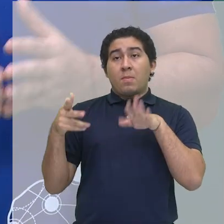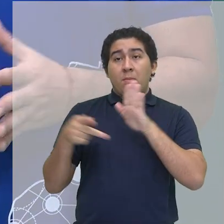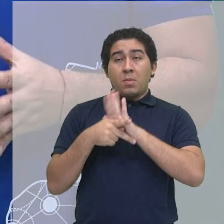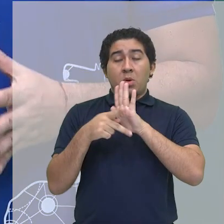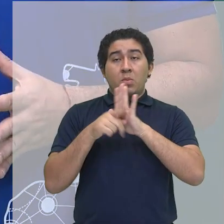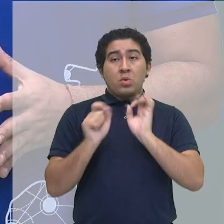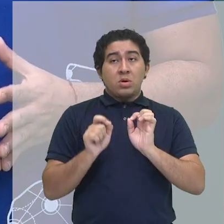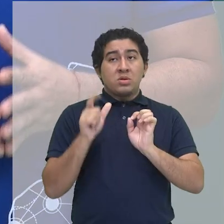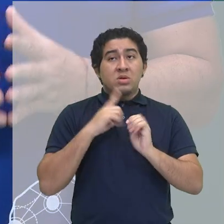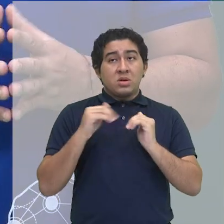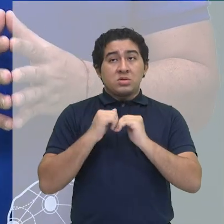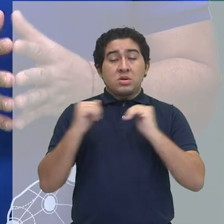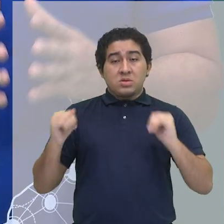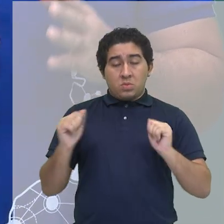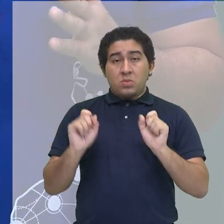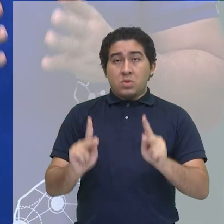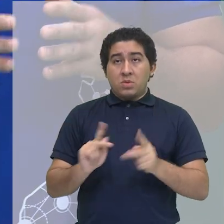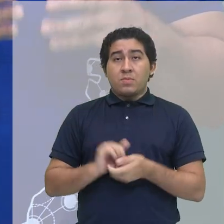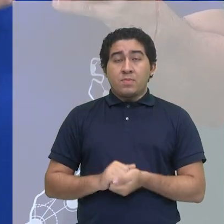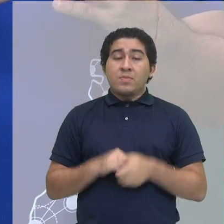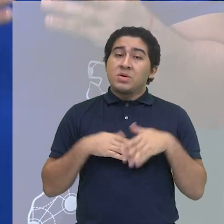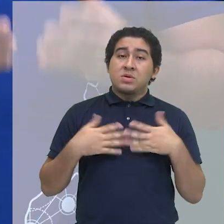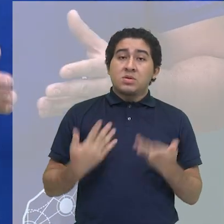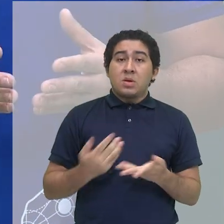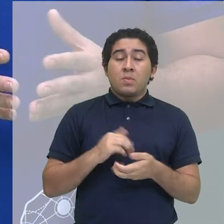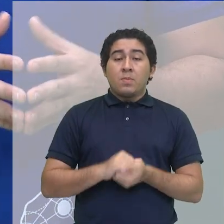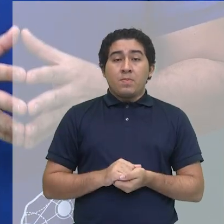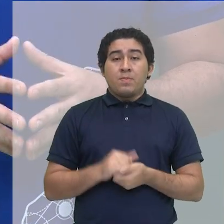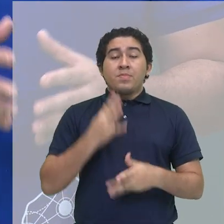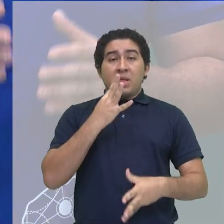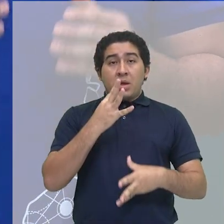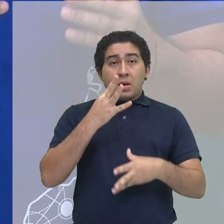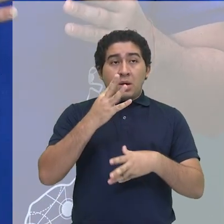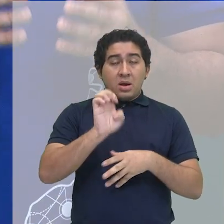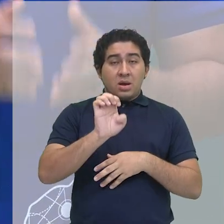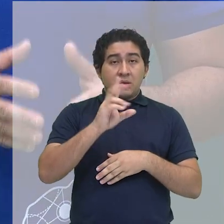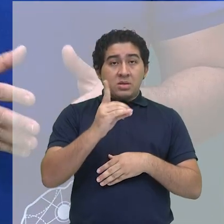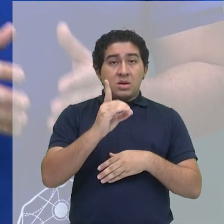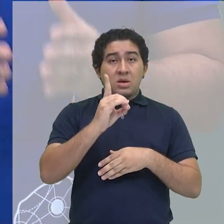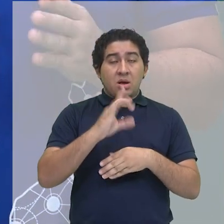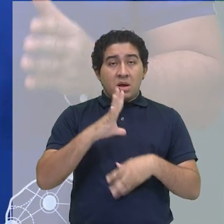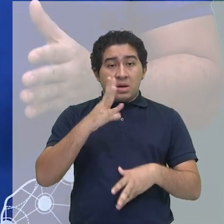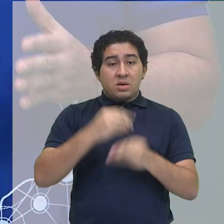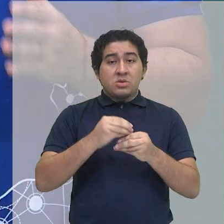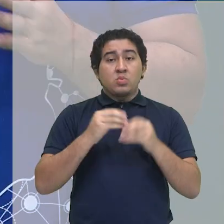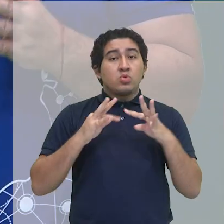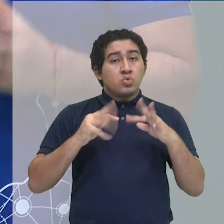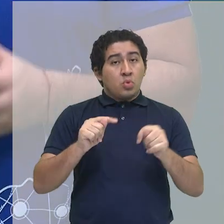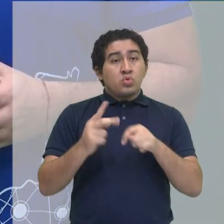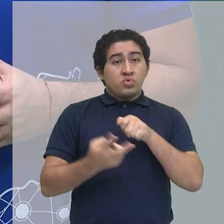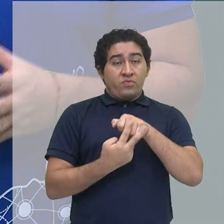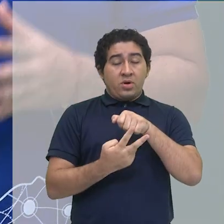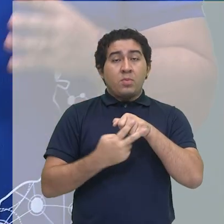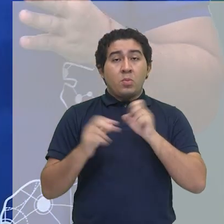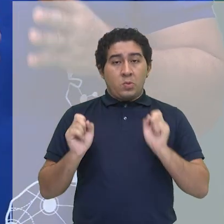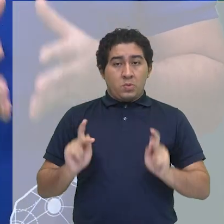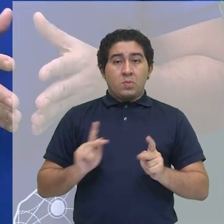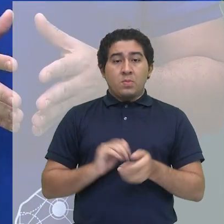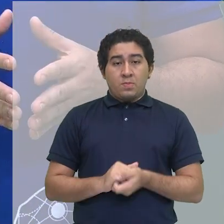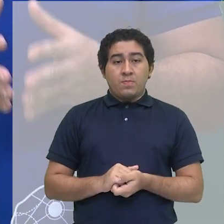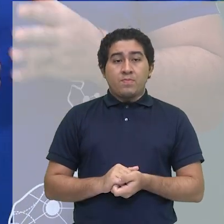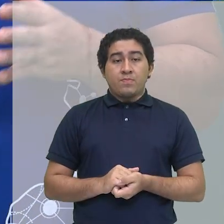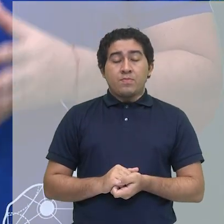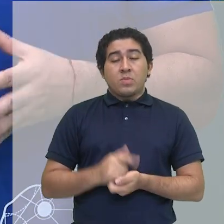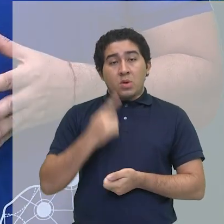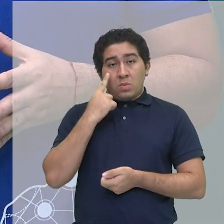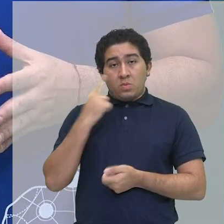das exceções, ok? Então, acréscimo do ed para todos os verbos.